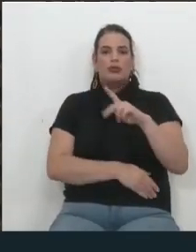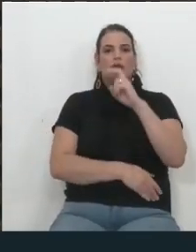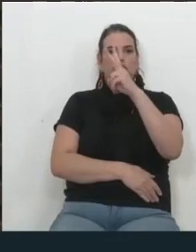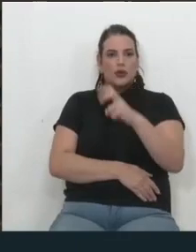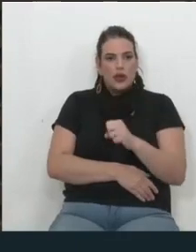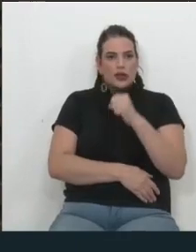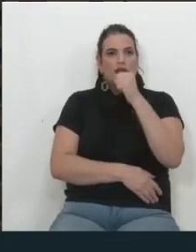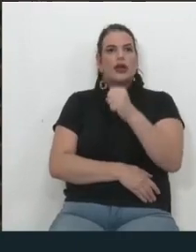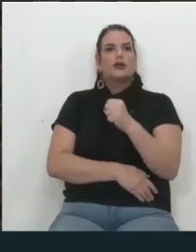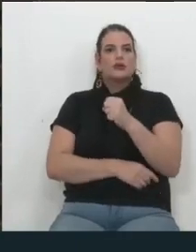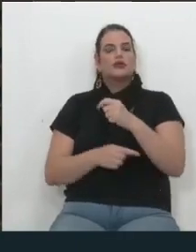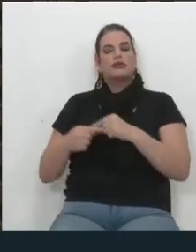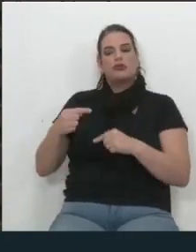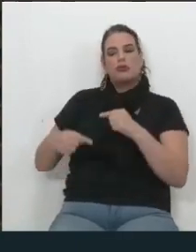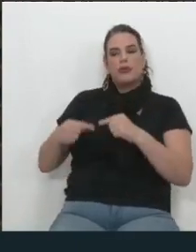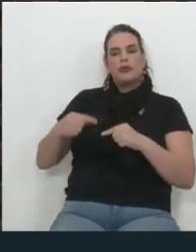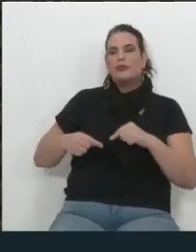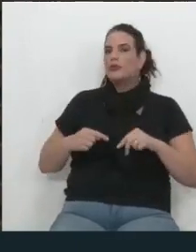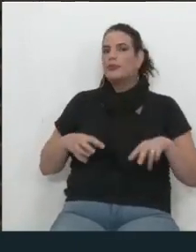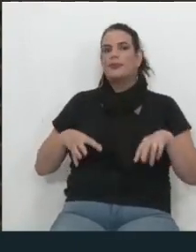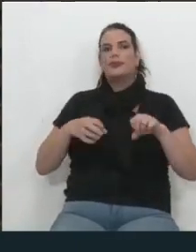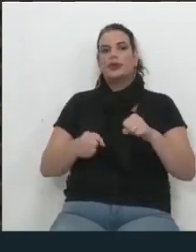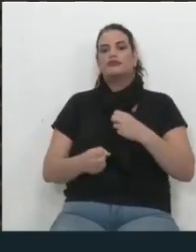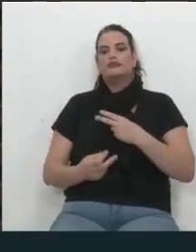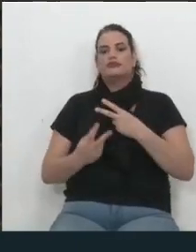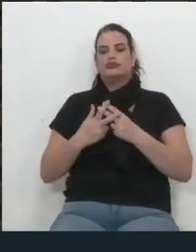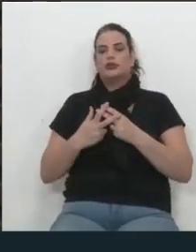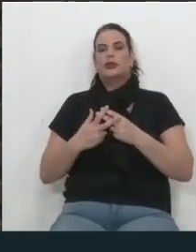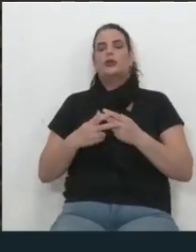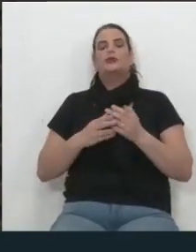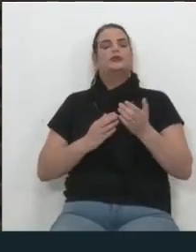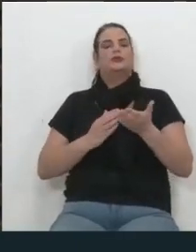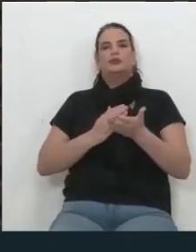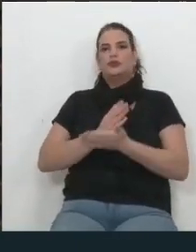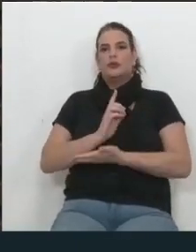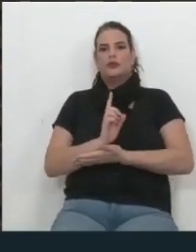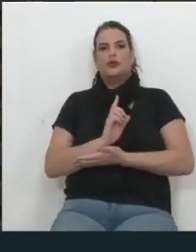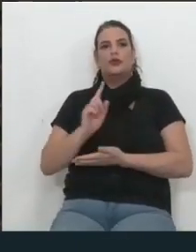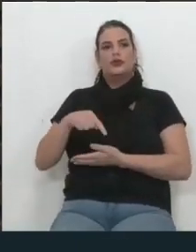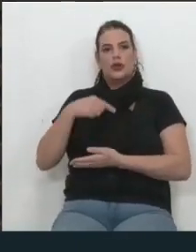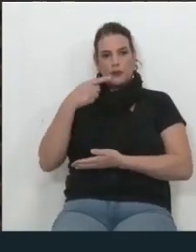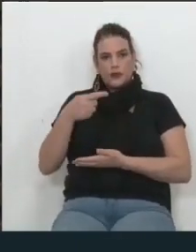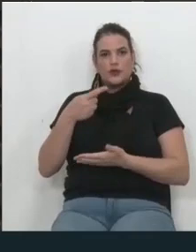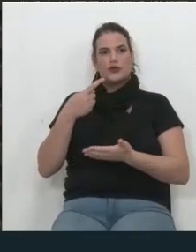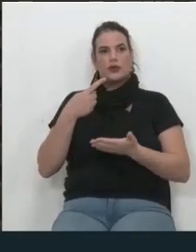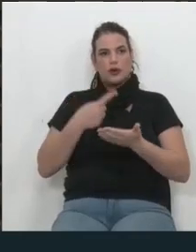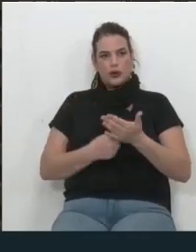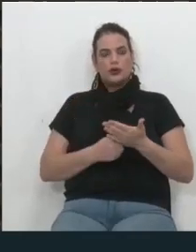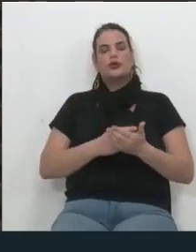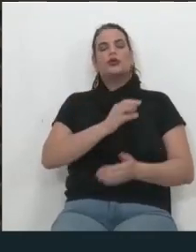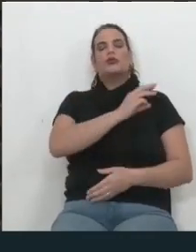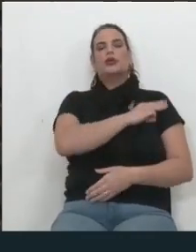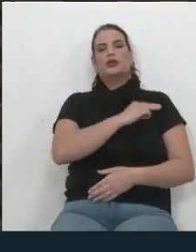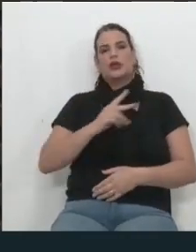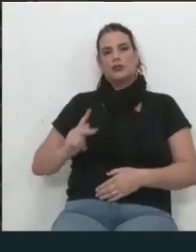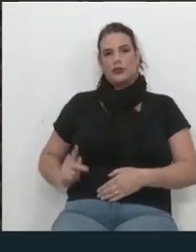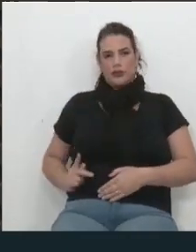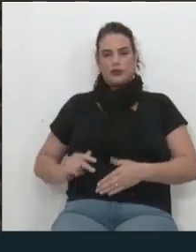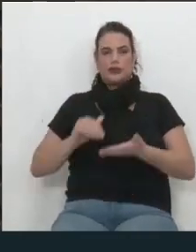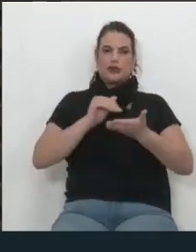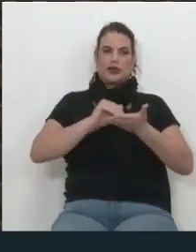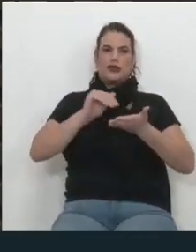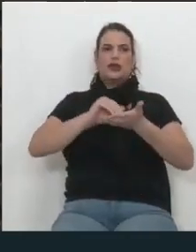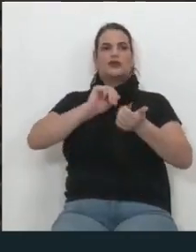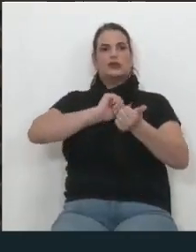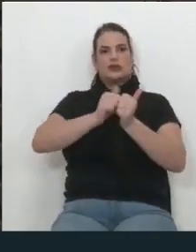2 anos ficou congelado, até que nós fizemos um acordo com o Ministério Público, a Secretaria de Transportes, né, para